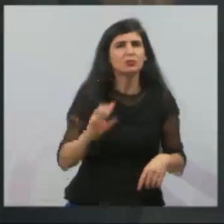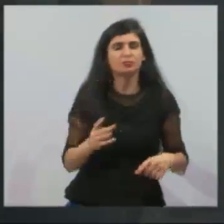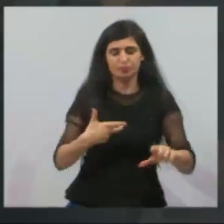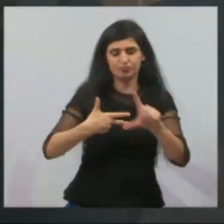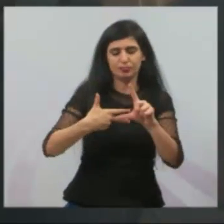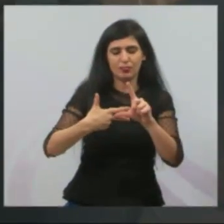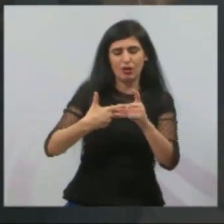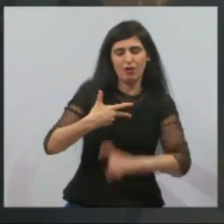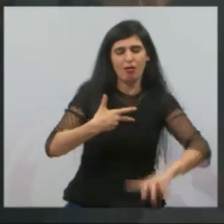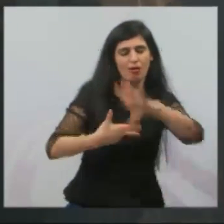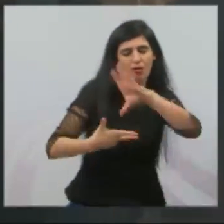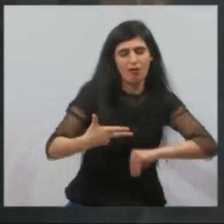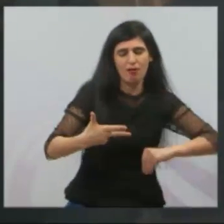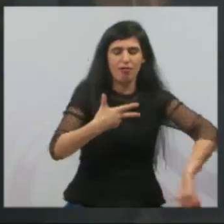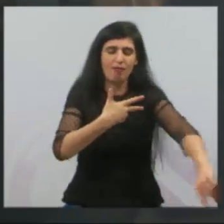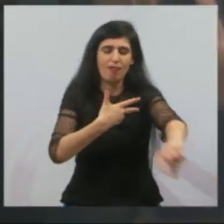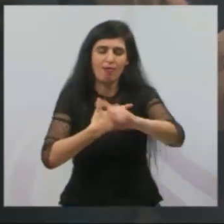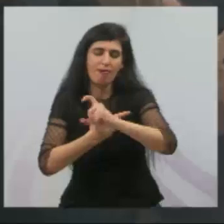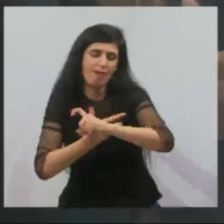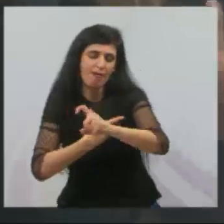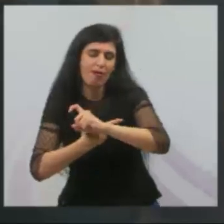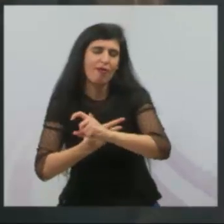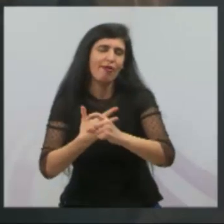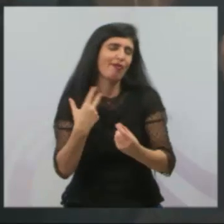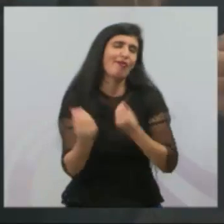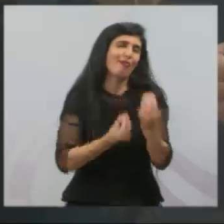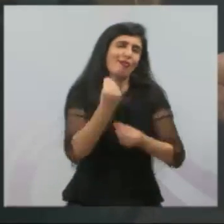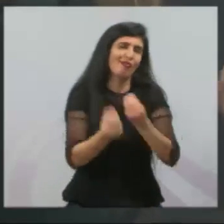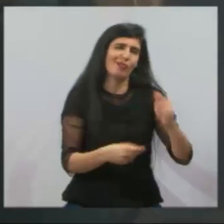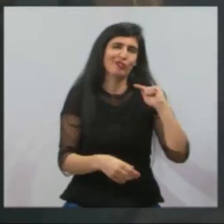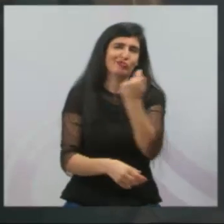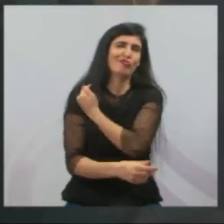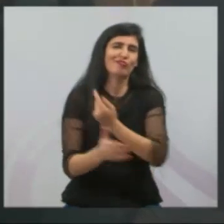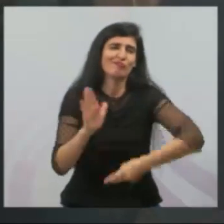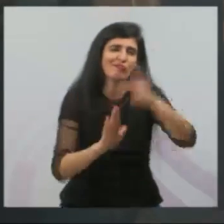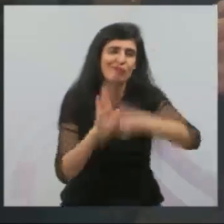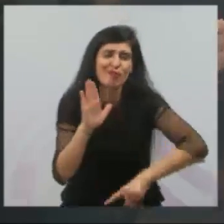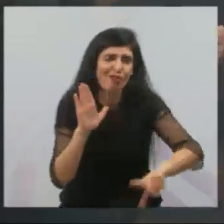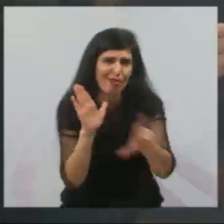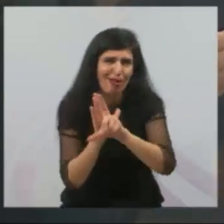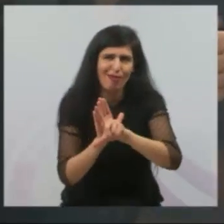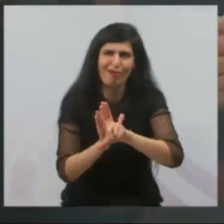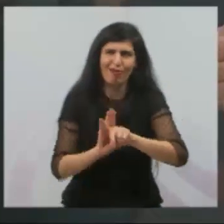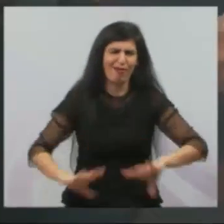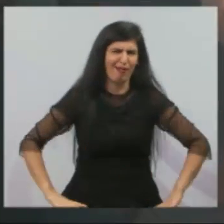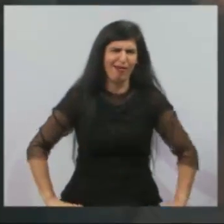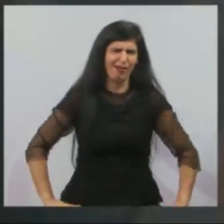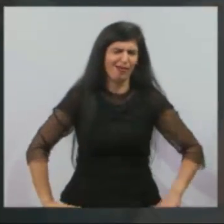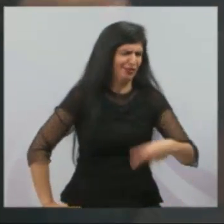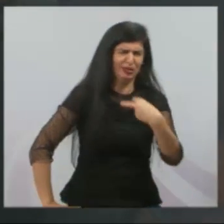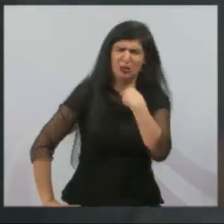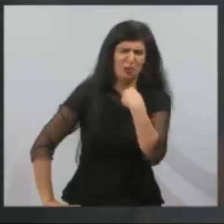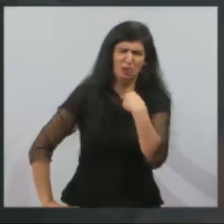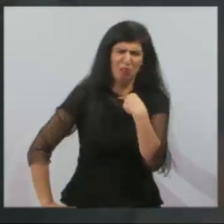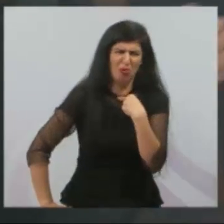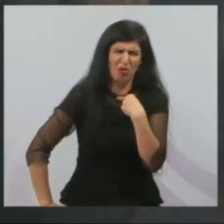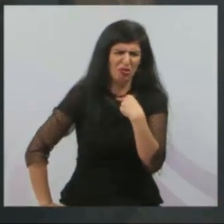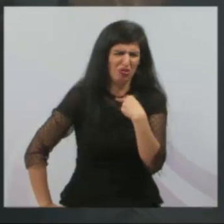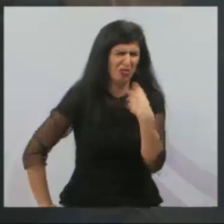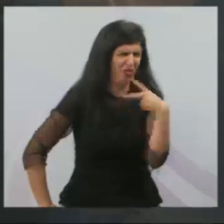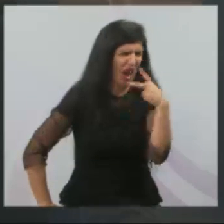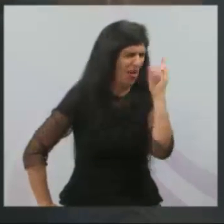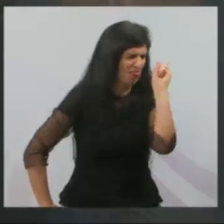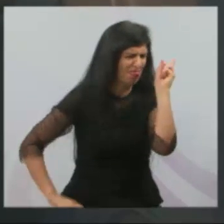Executivo? Como pode nós não termos aqui num projeto de lei a hombridade de poder dizer não?